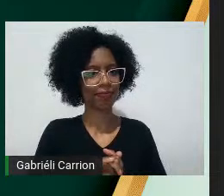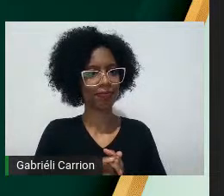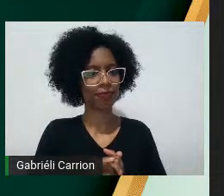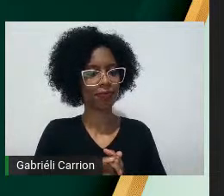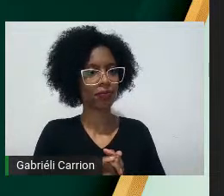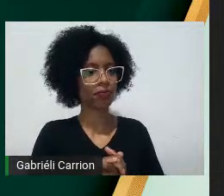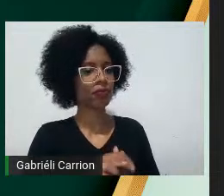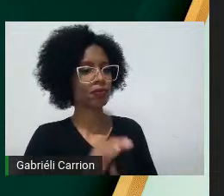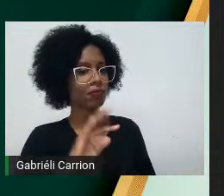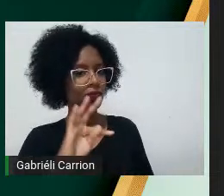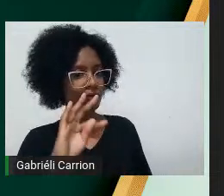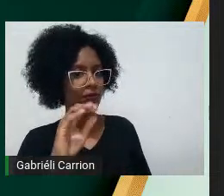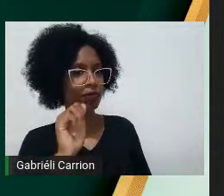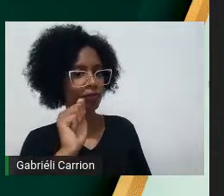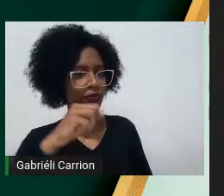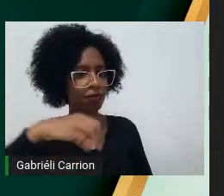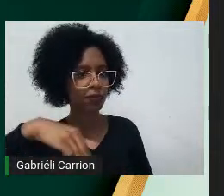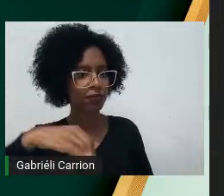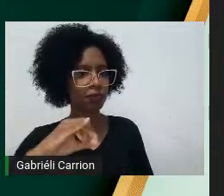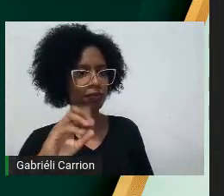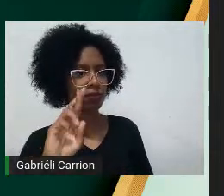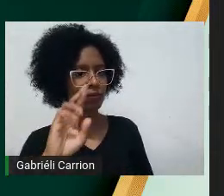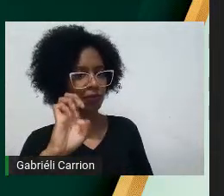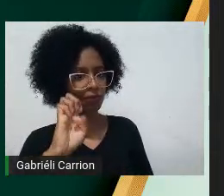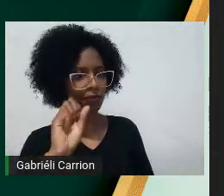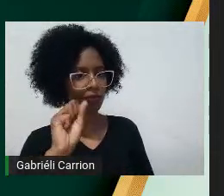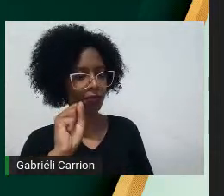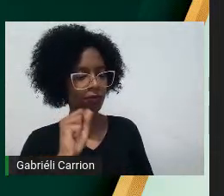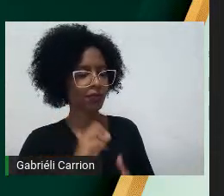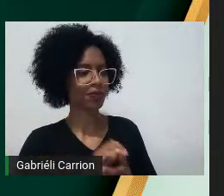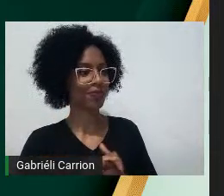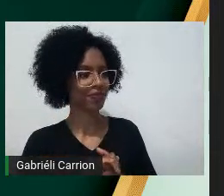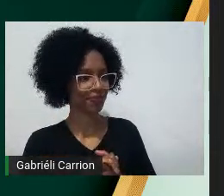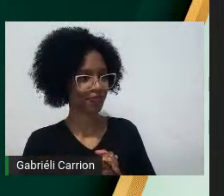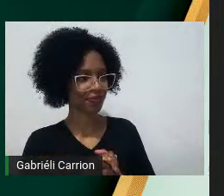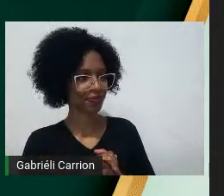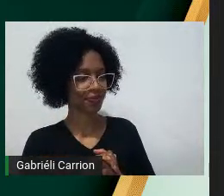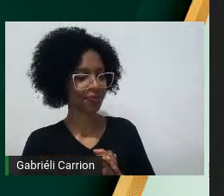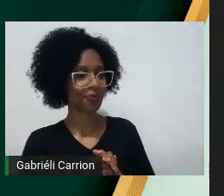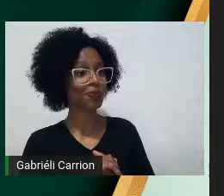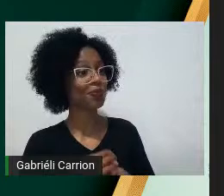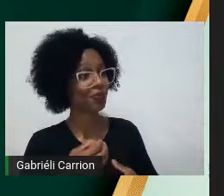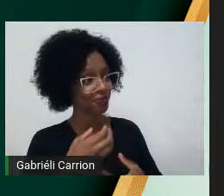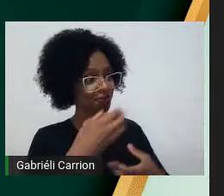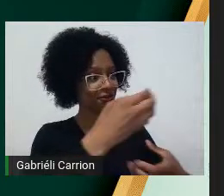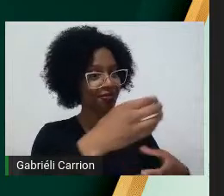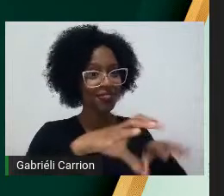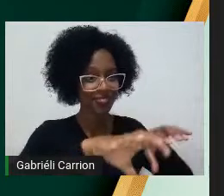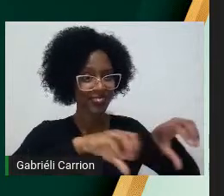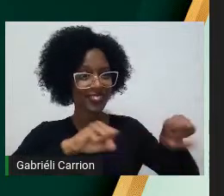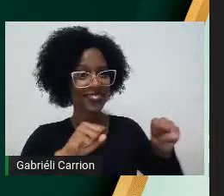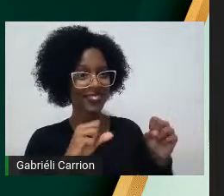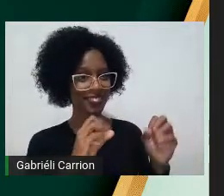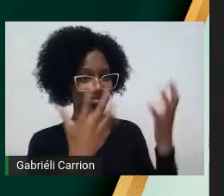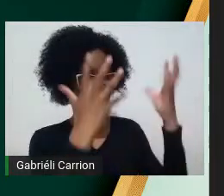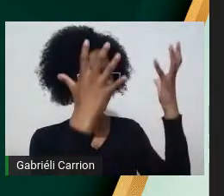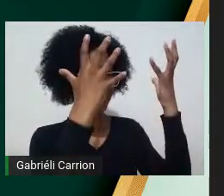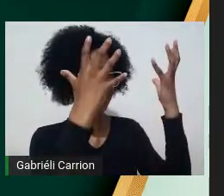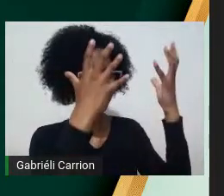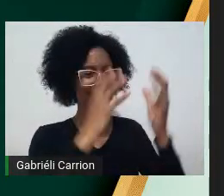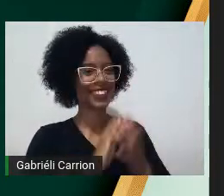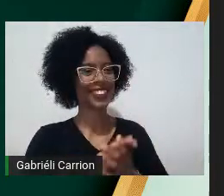Tamires Martins Silva. Tamires Martins Silva, confira o tio Grau, parabéns.